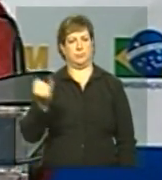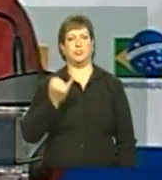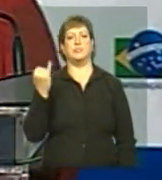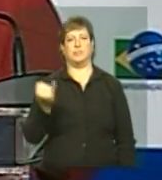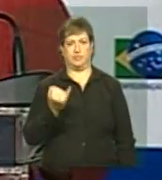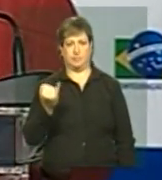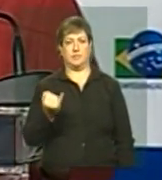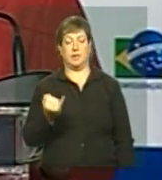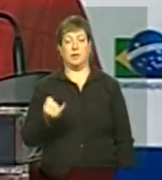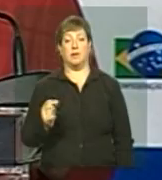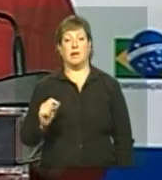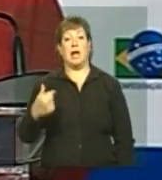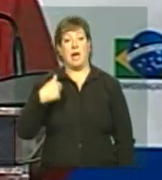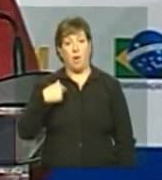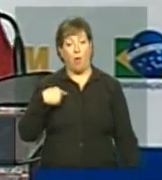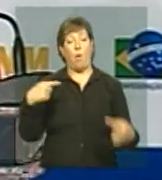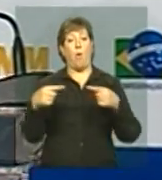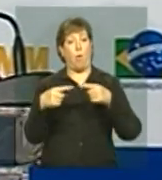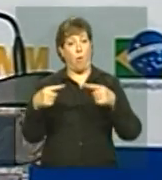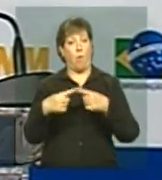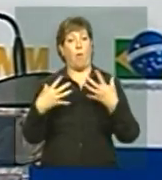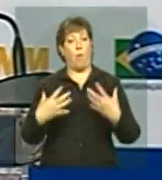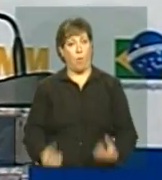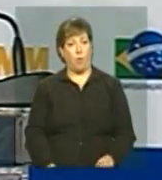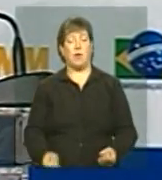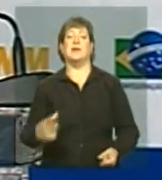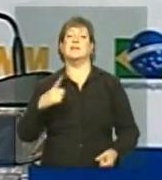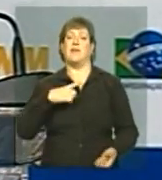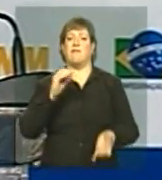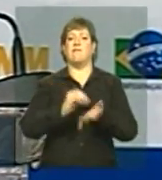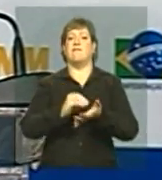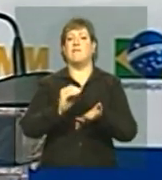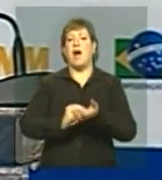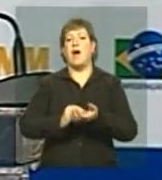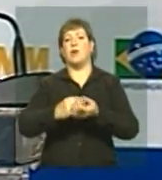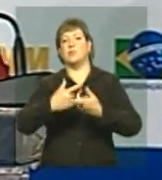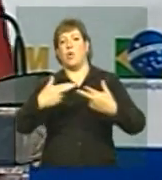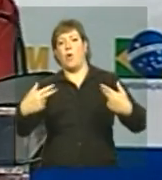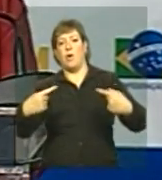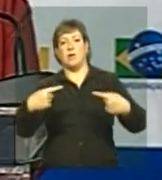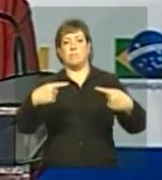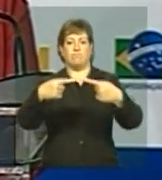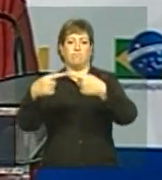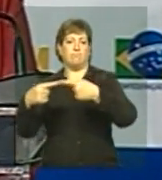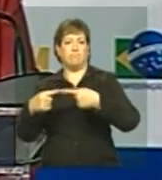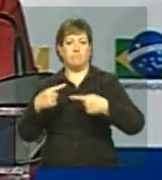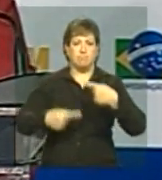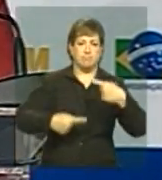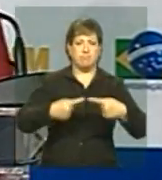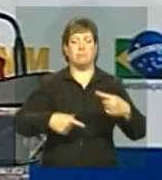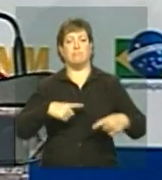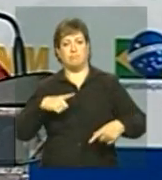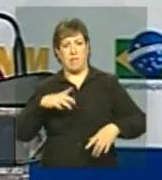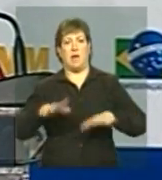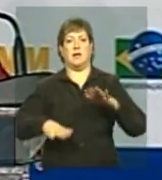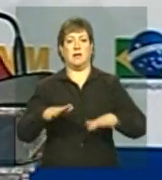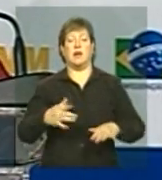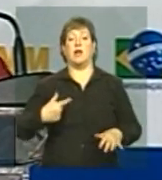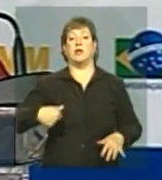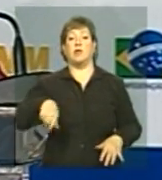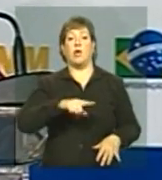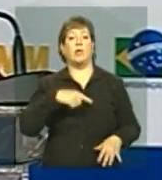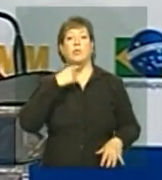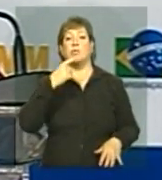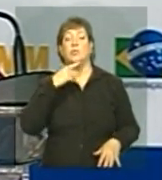Eu concordo que há desajustes, que nós não temos e não alcançamos a melhor